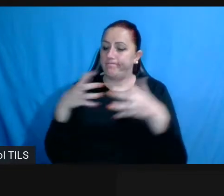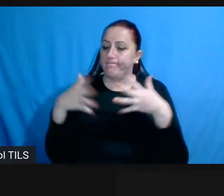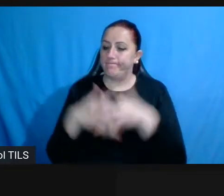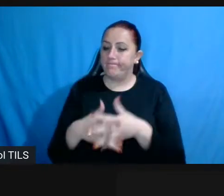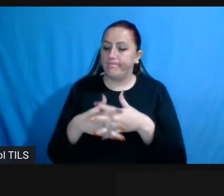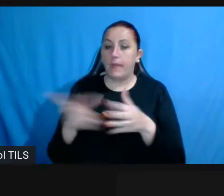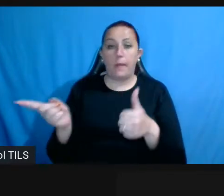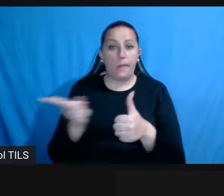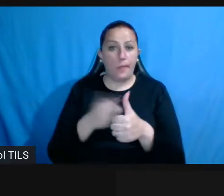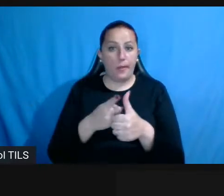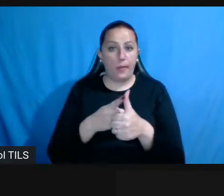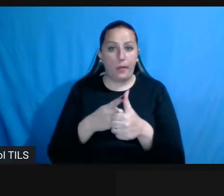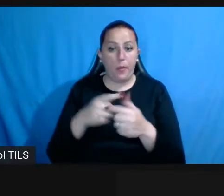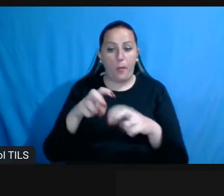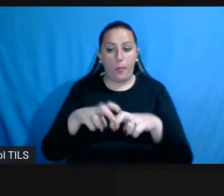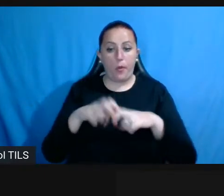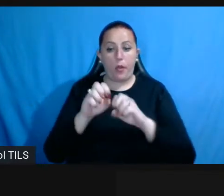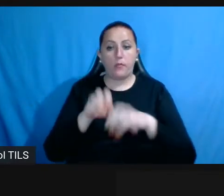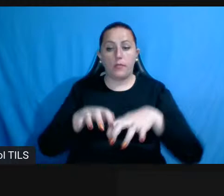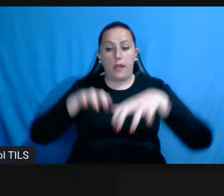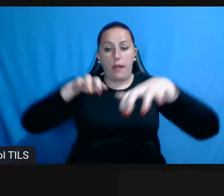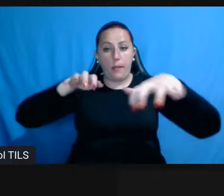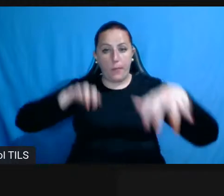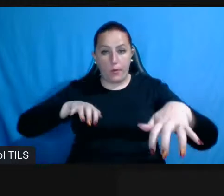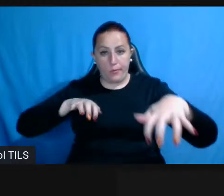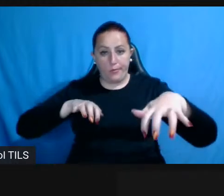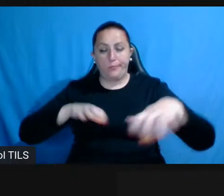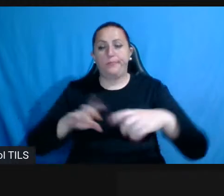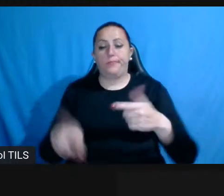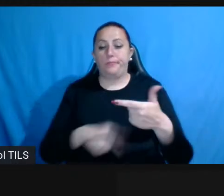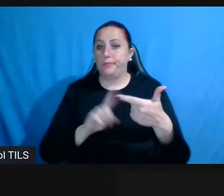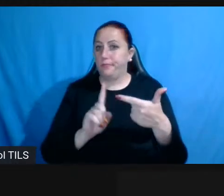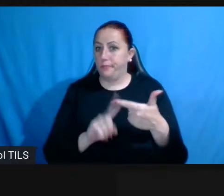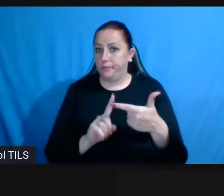remoto. Segundo, por nós termos